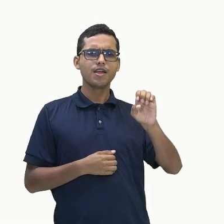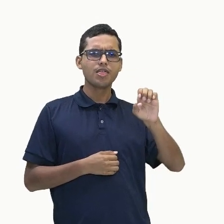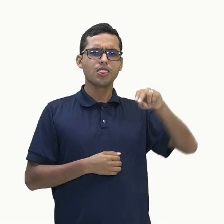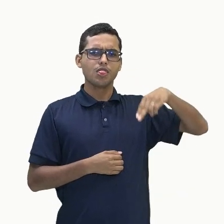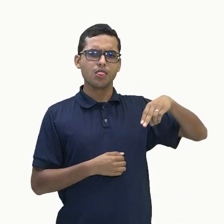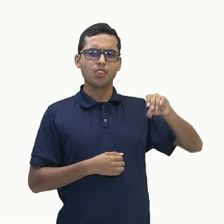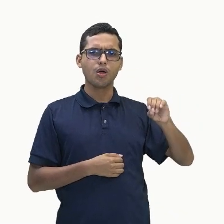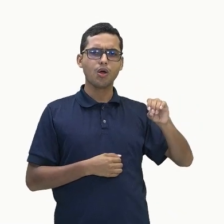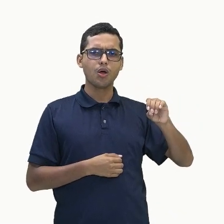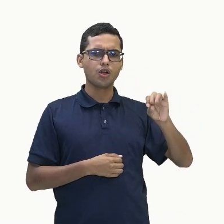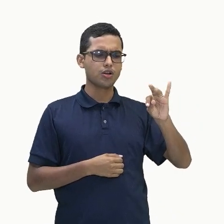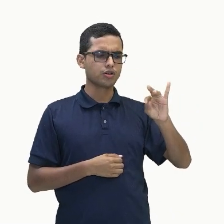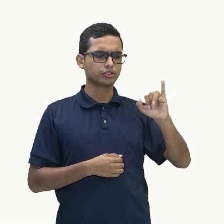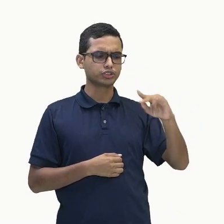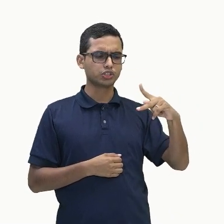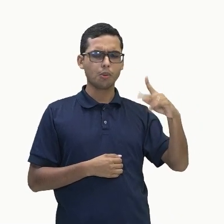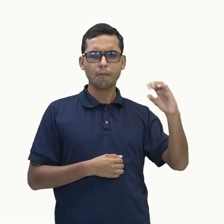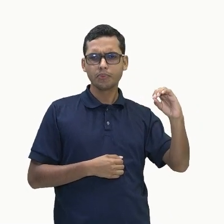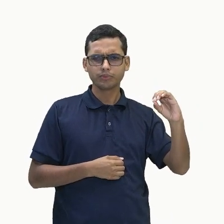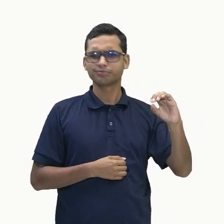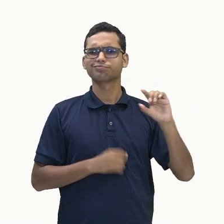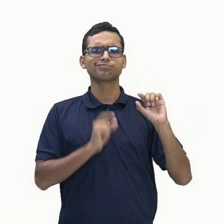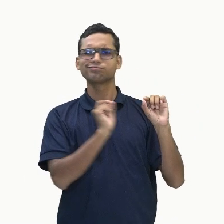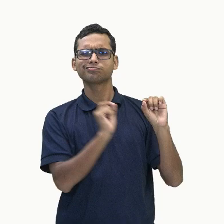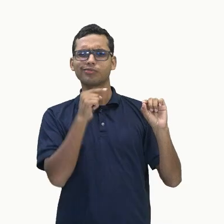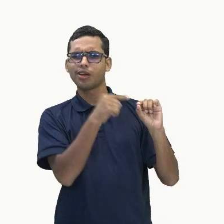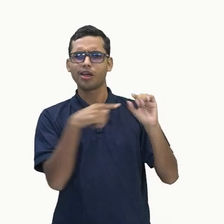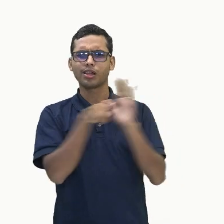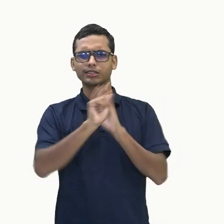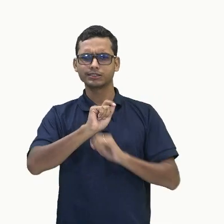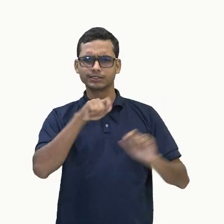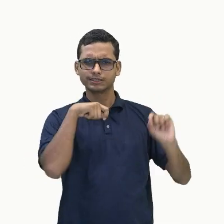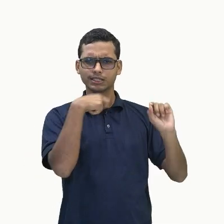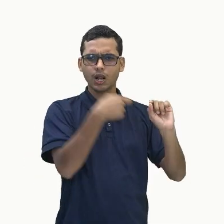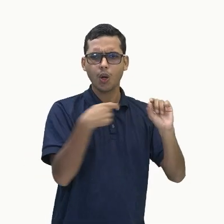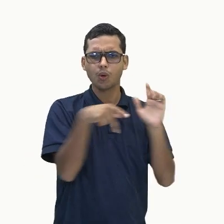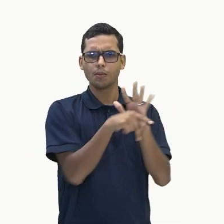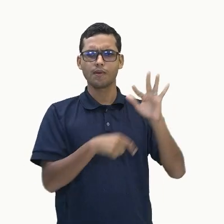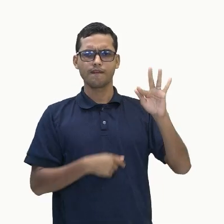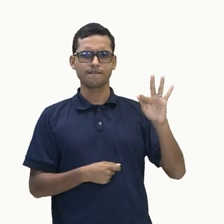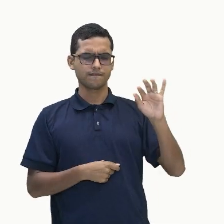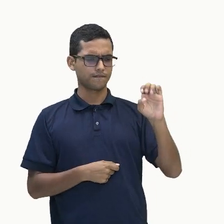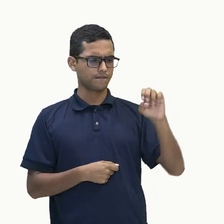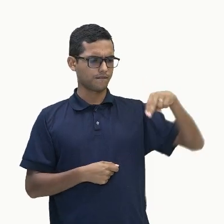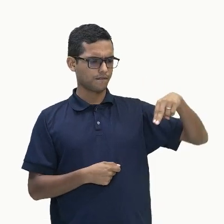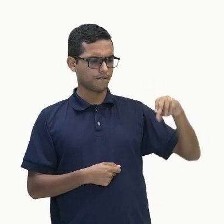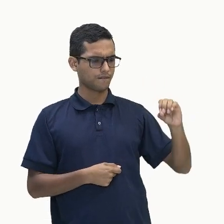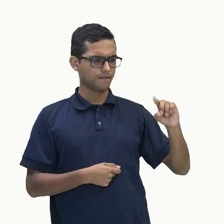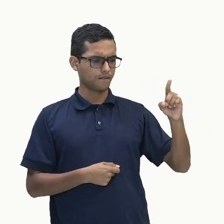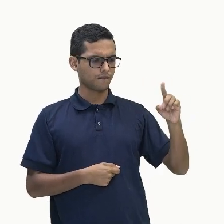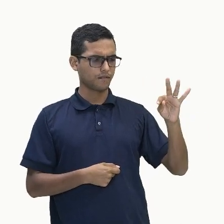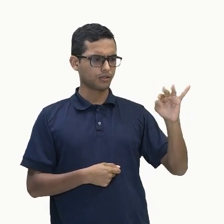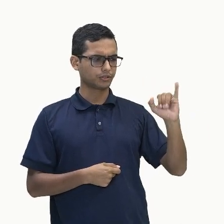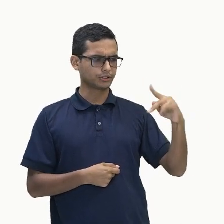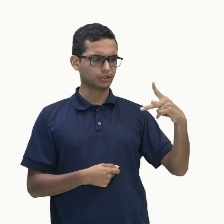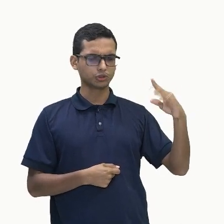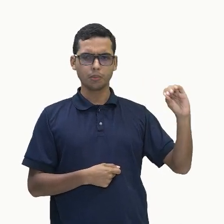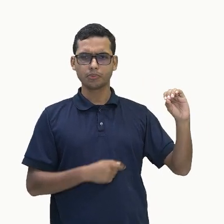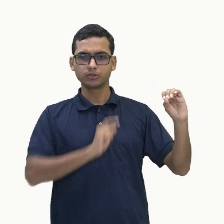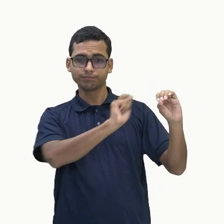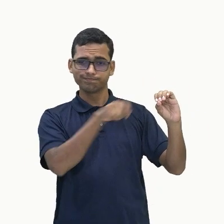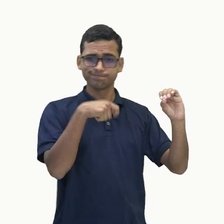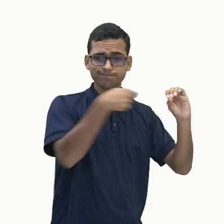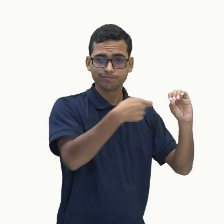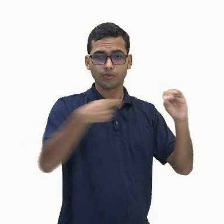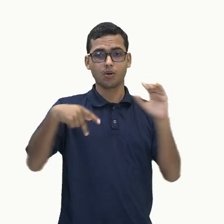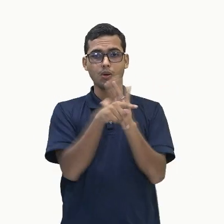que nós conseguimos observar ou detectar em um indivíduo. Então, eu posso falar aí da cor do seu cabelo, da cor dos seus olhos, do